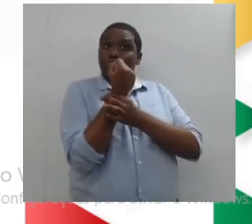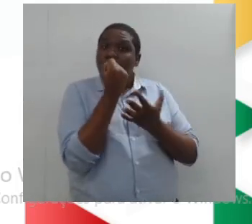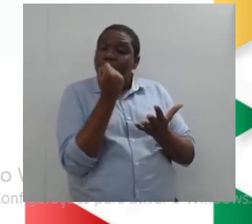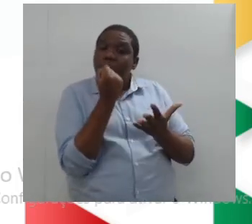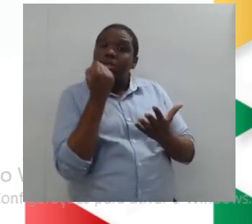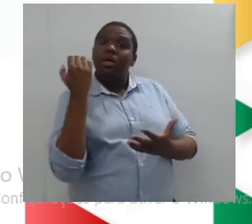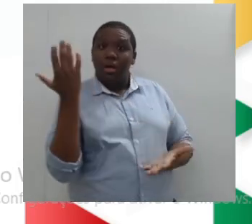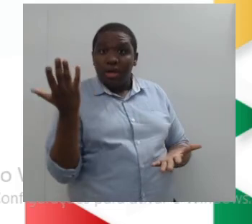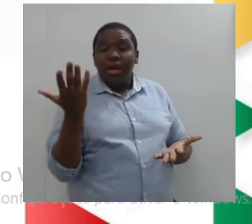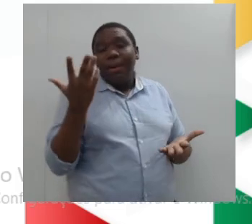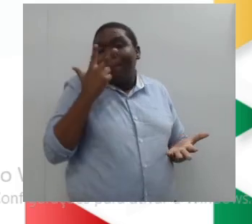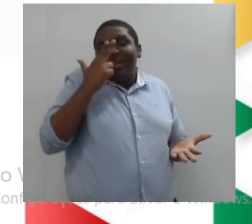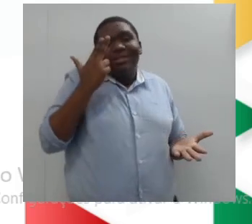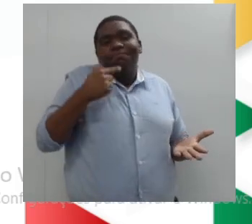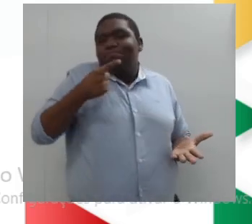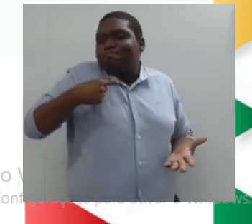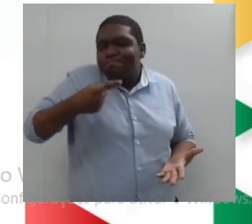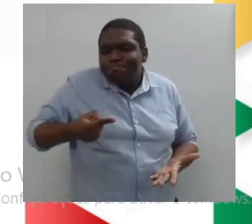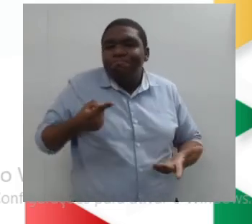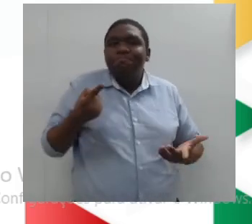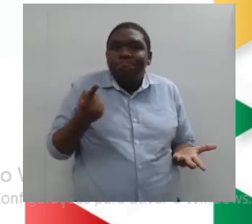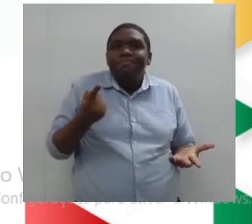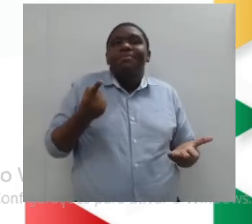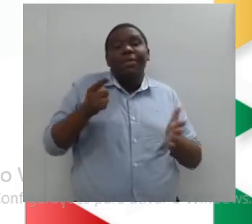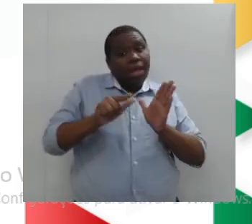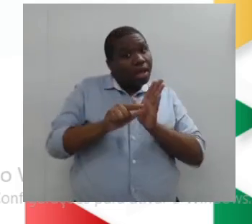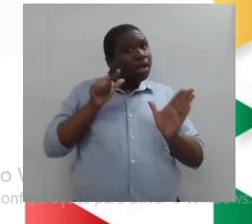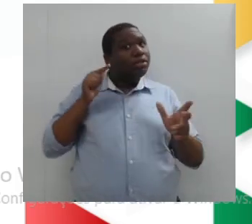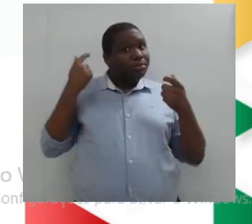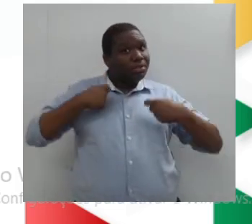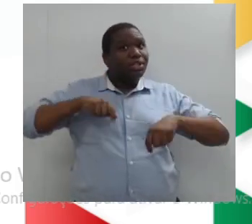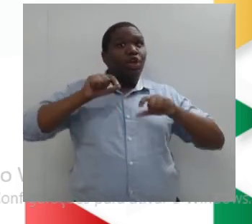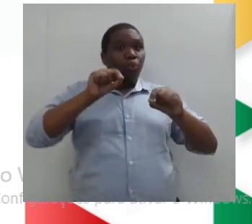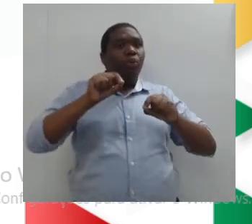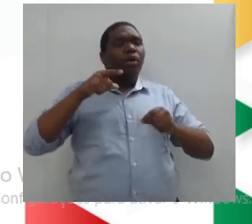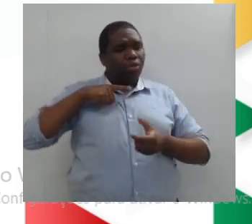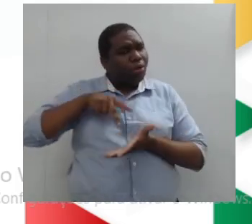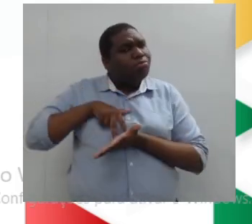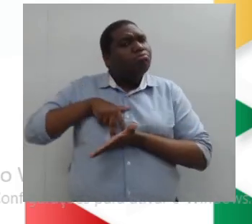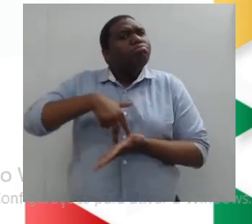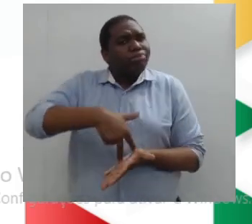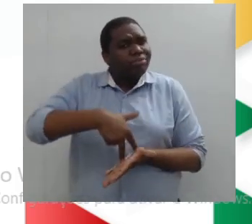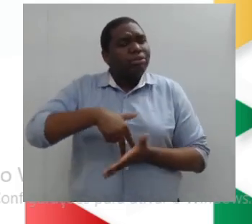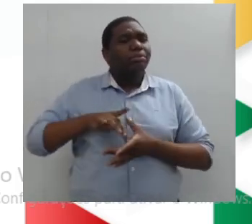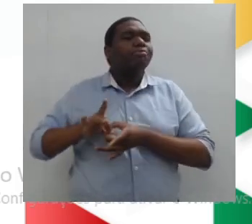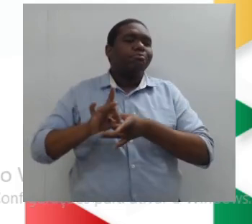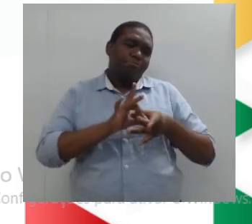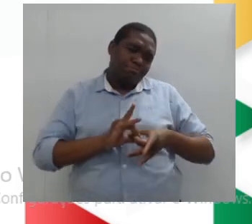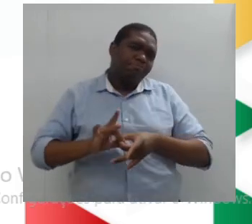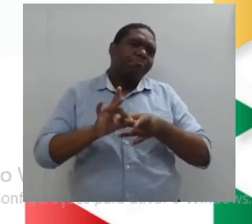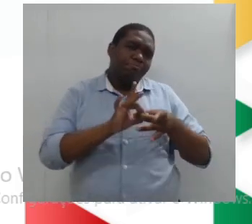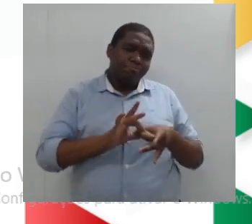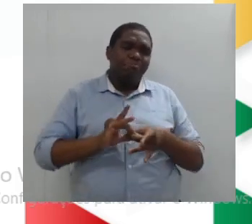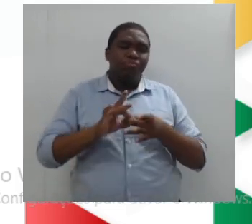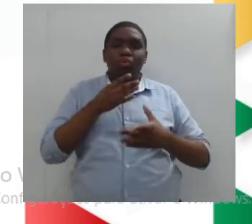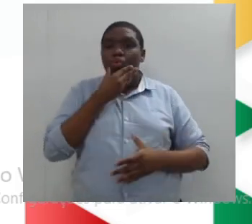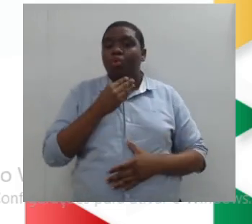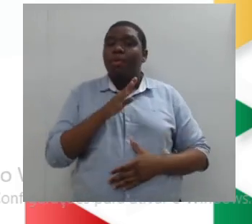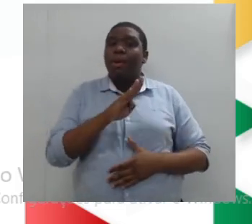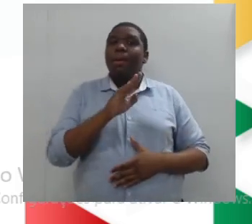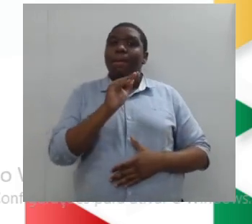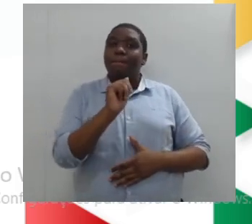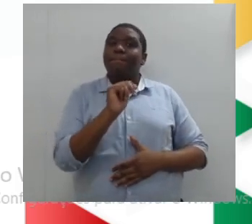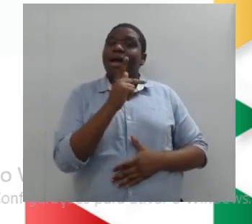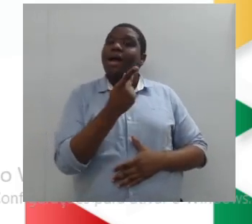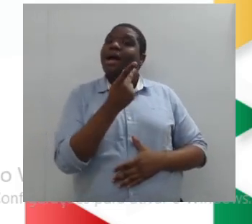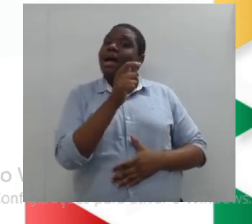a não ser que, primeiro, se estabeleça firmemente sua unidade. Bahá'í Olá,